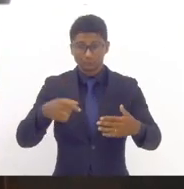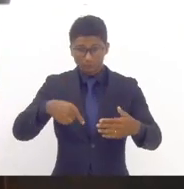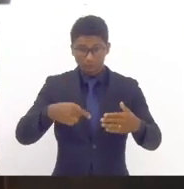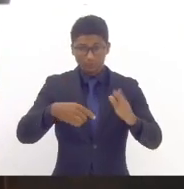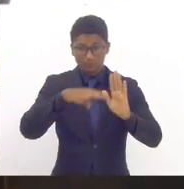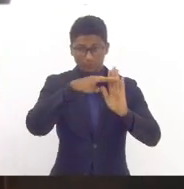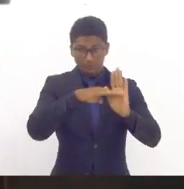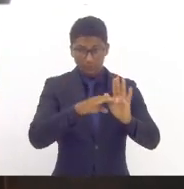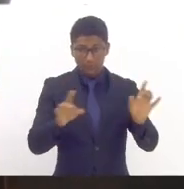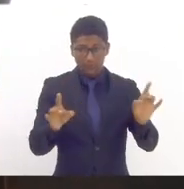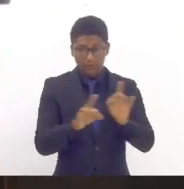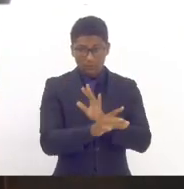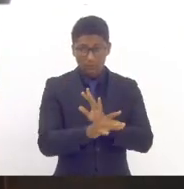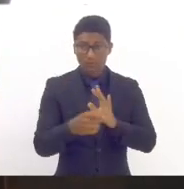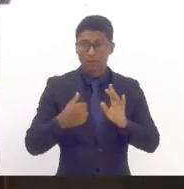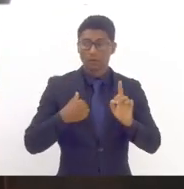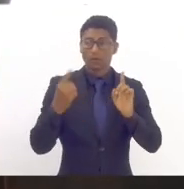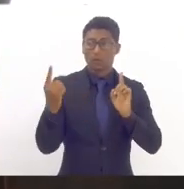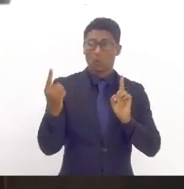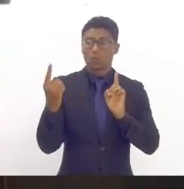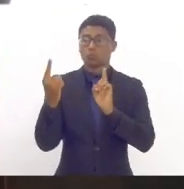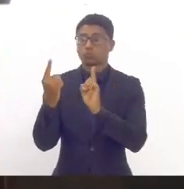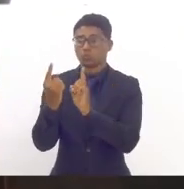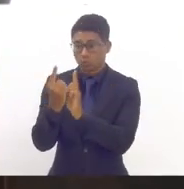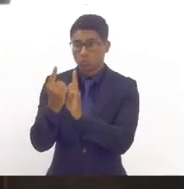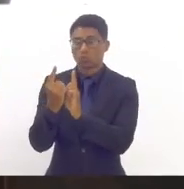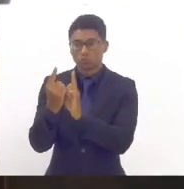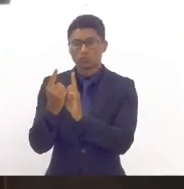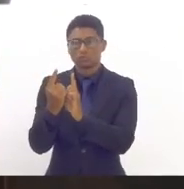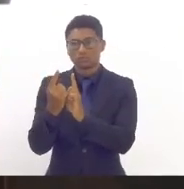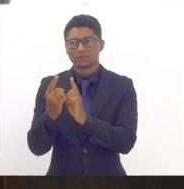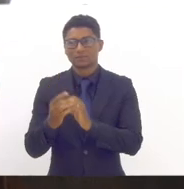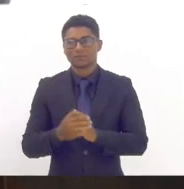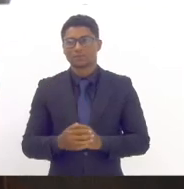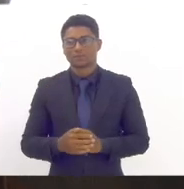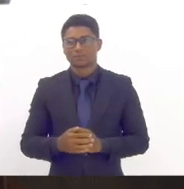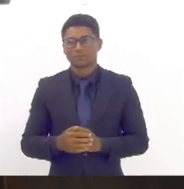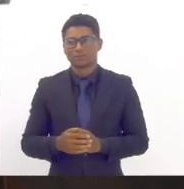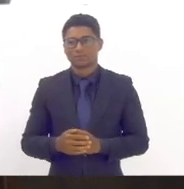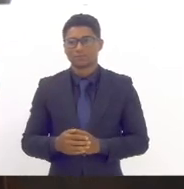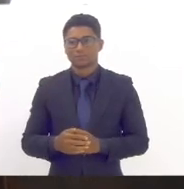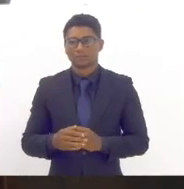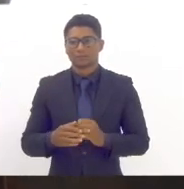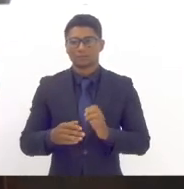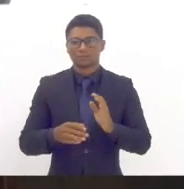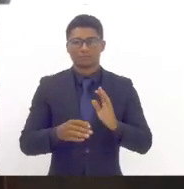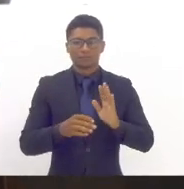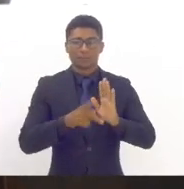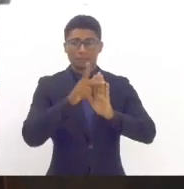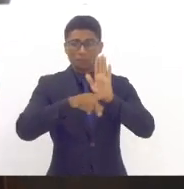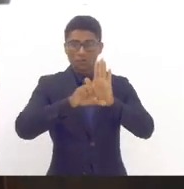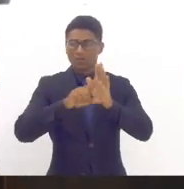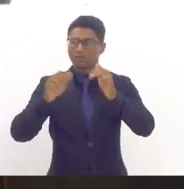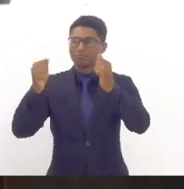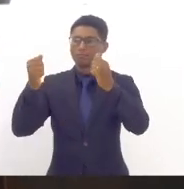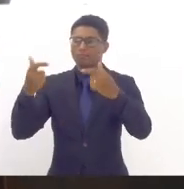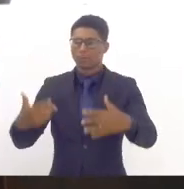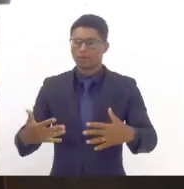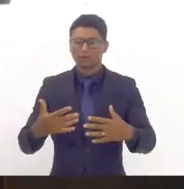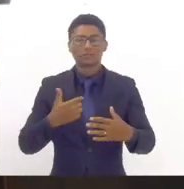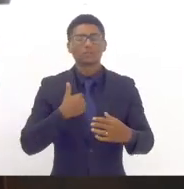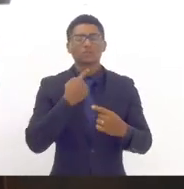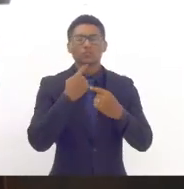aí ele também deu a oportunidade que a gente pudesse esclarecer sobre o projeto. E é isso. Eu não tenho